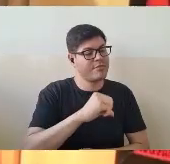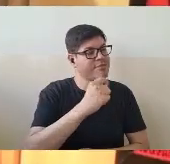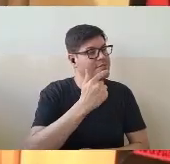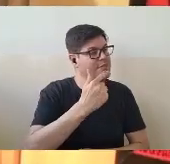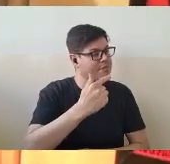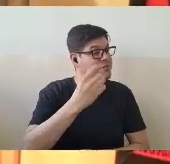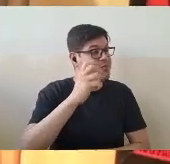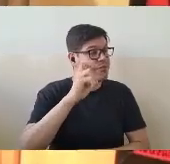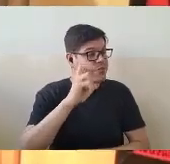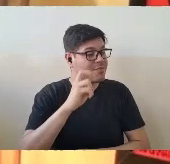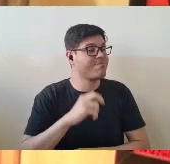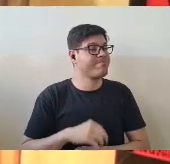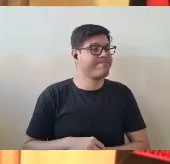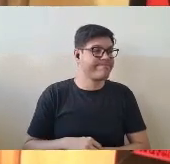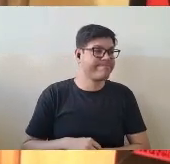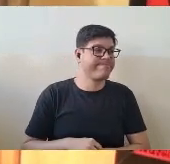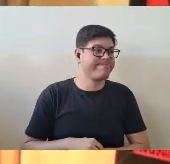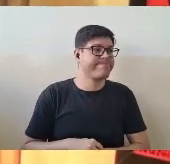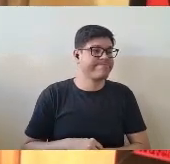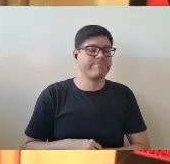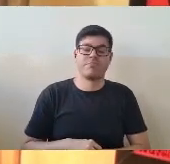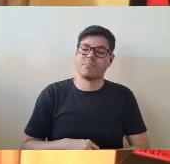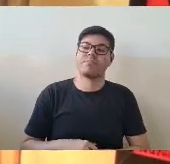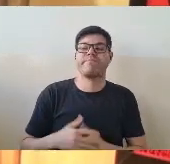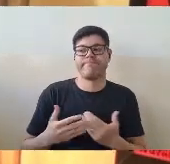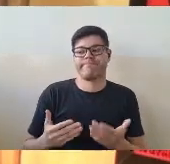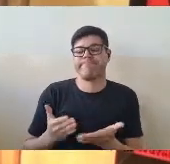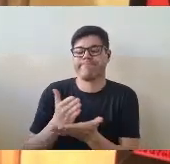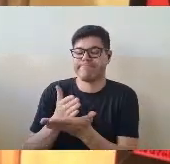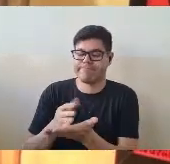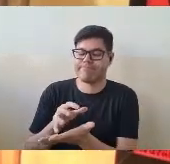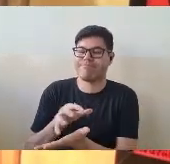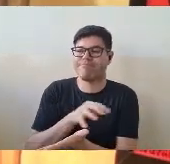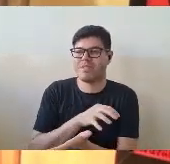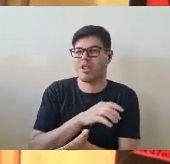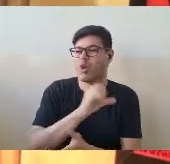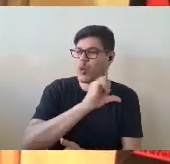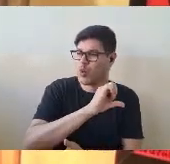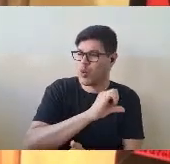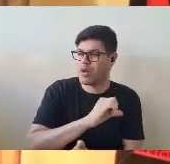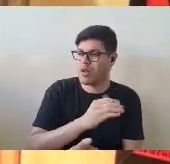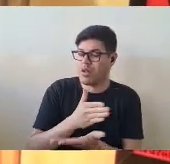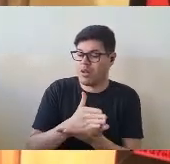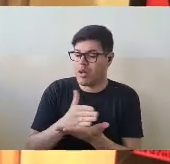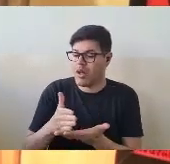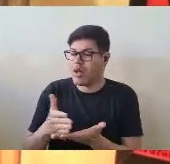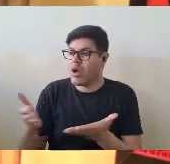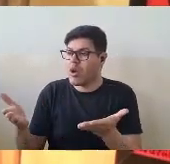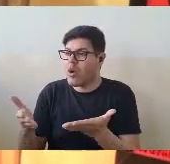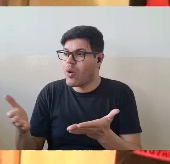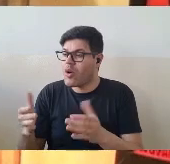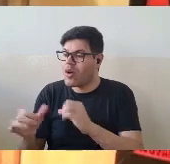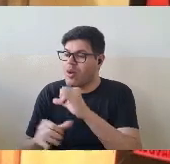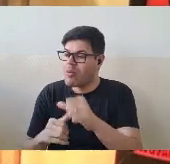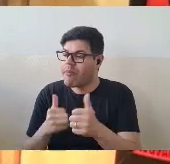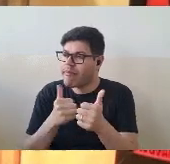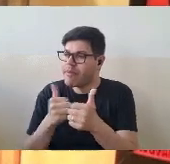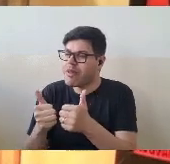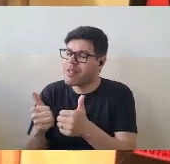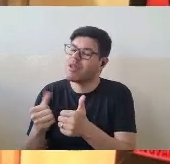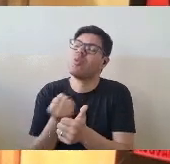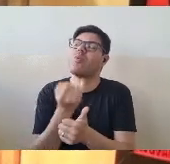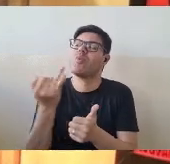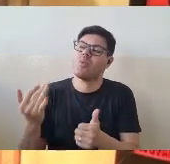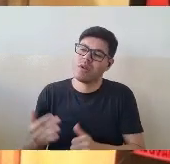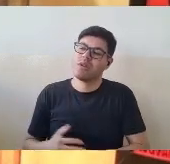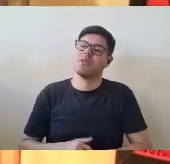parte ruim, mas quantos adultos hoje casados com filhos foram seus pacientes? Nossa, tem que ver